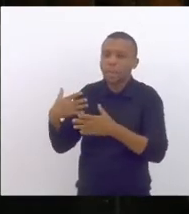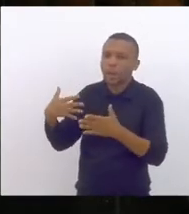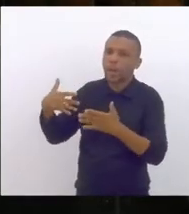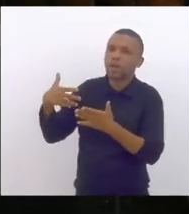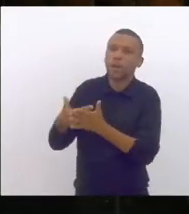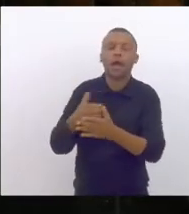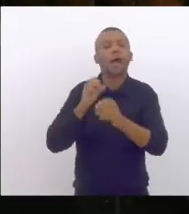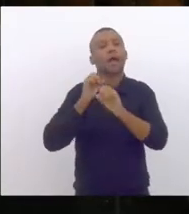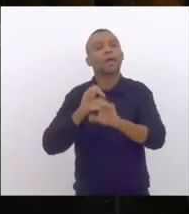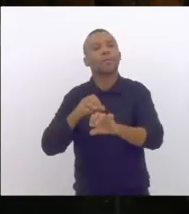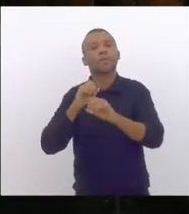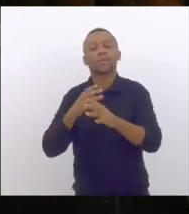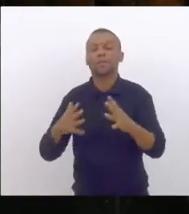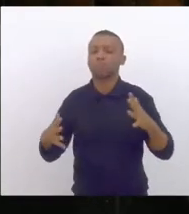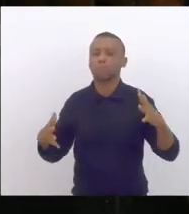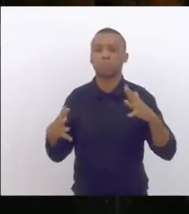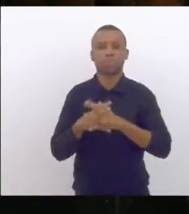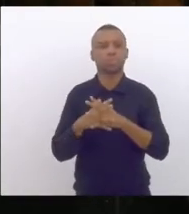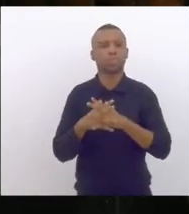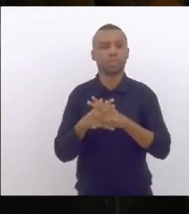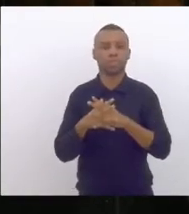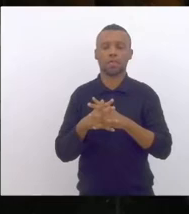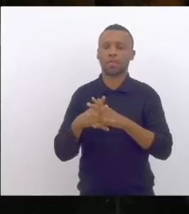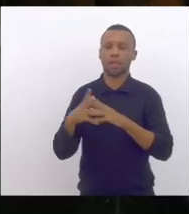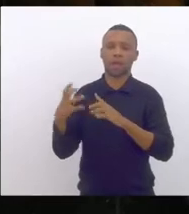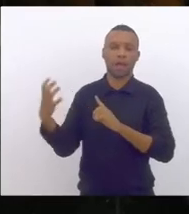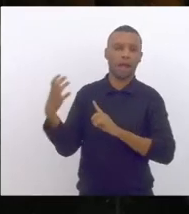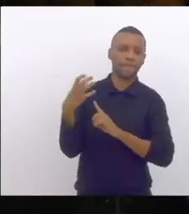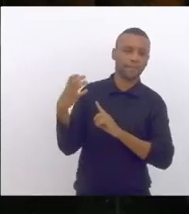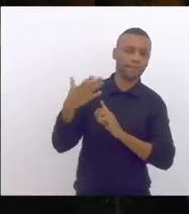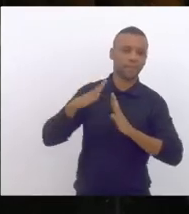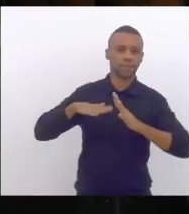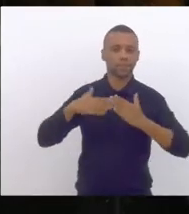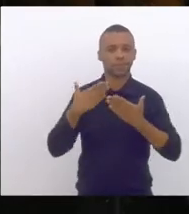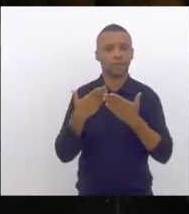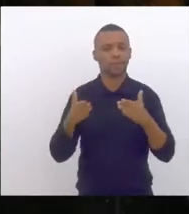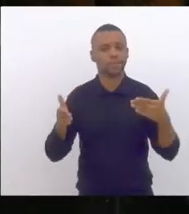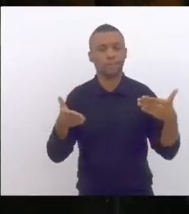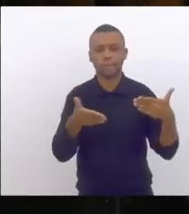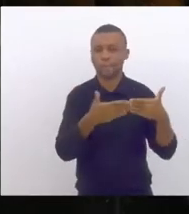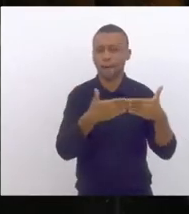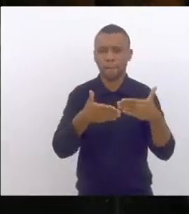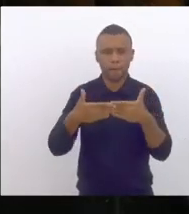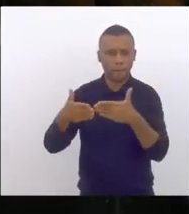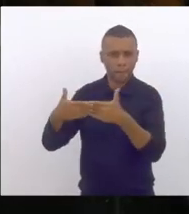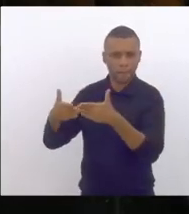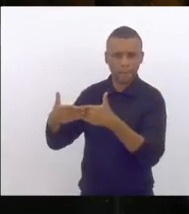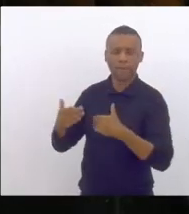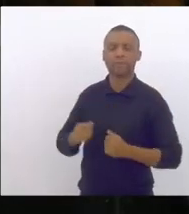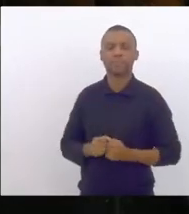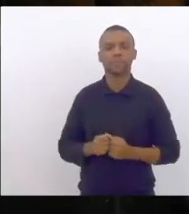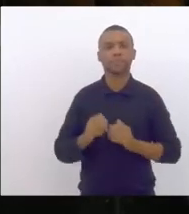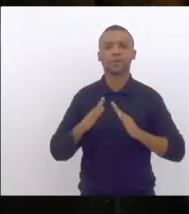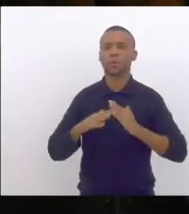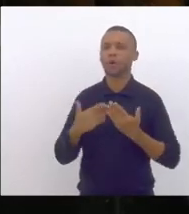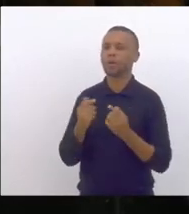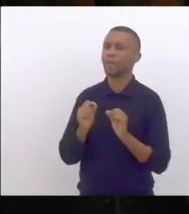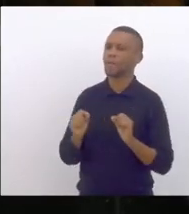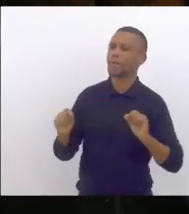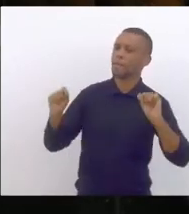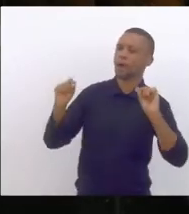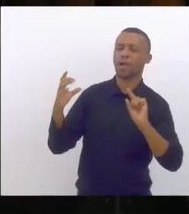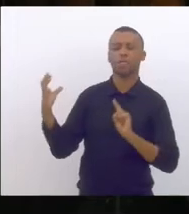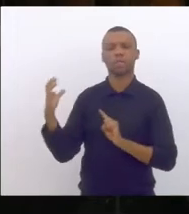educação extremamente afetada com o fechamento das escolas com as escolas afetadas